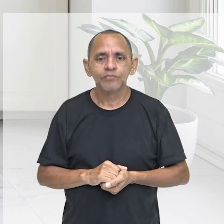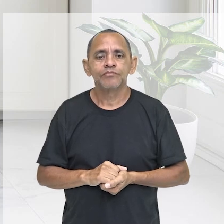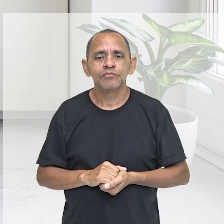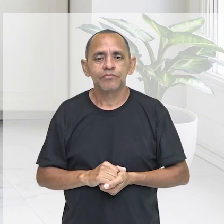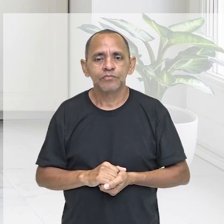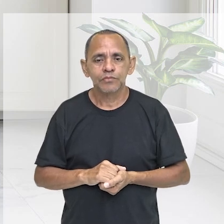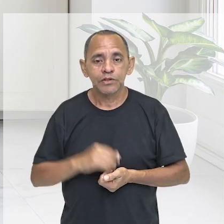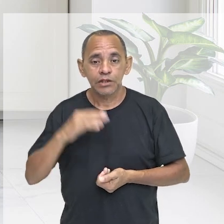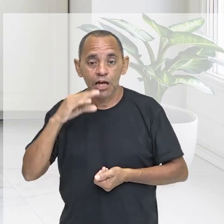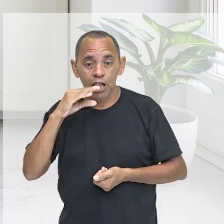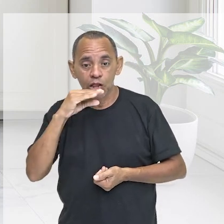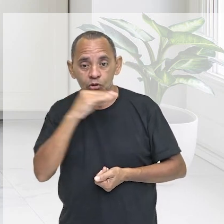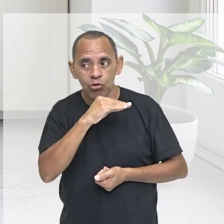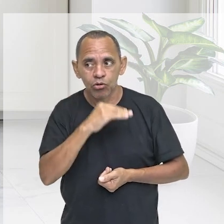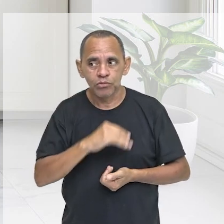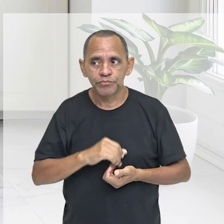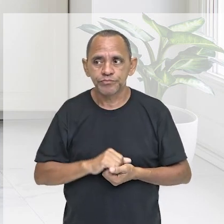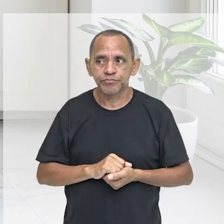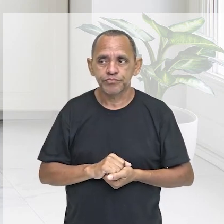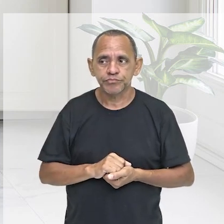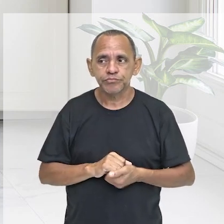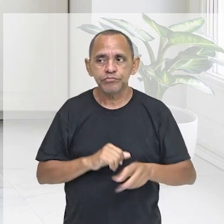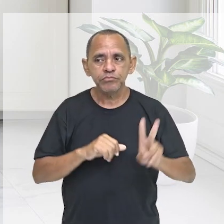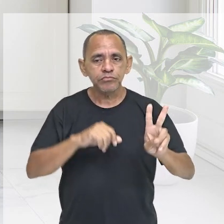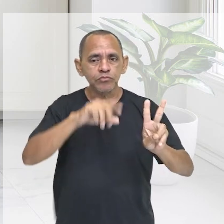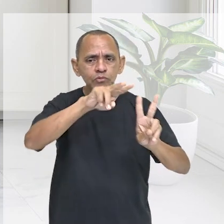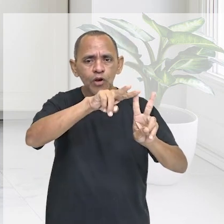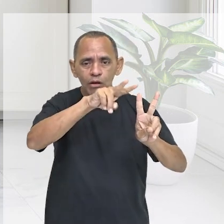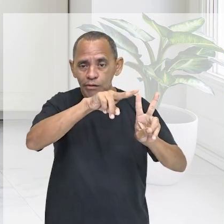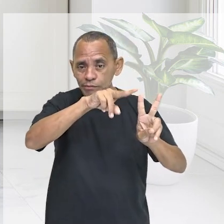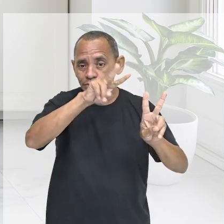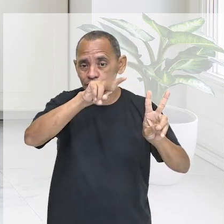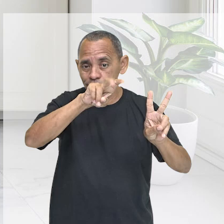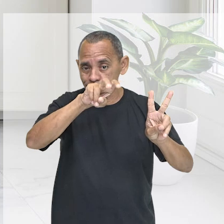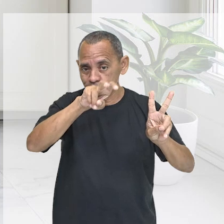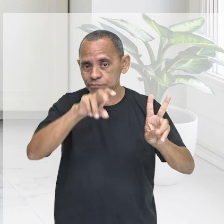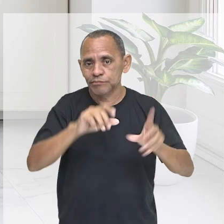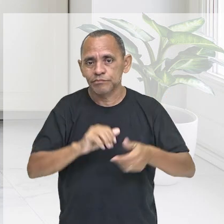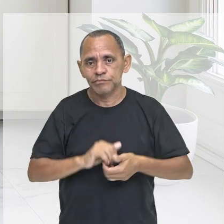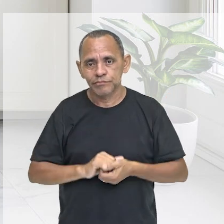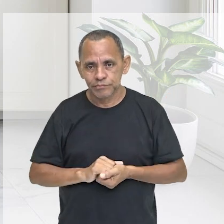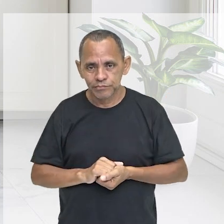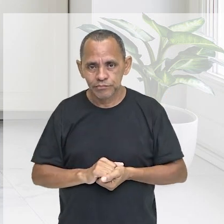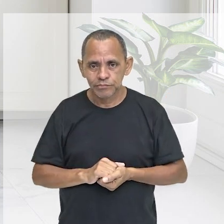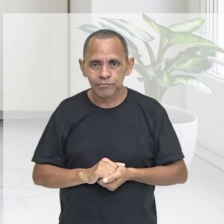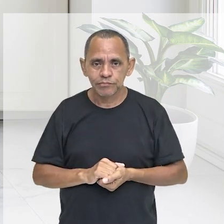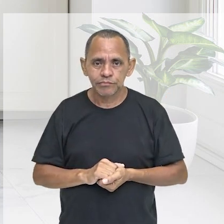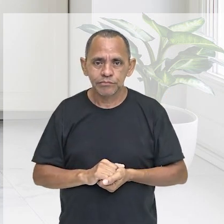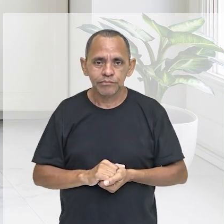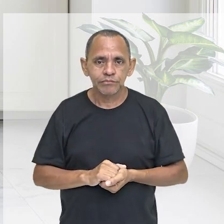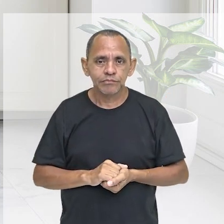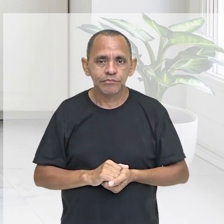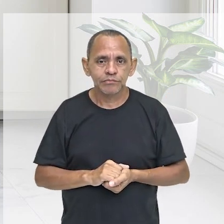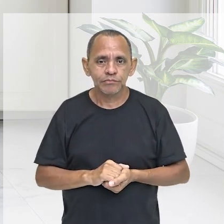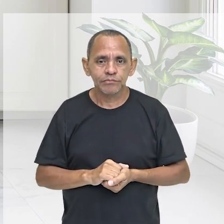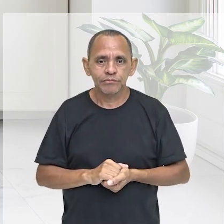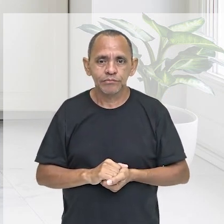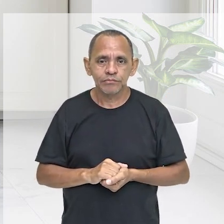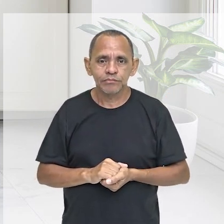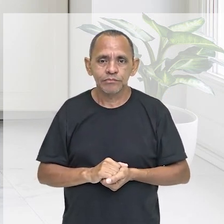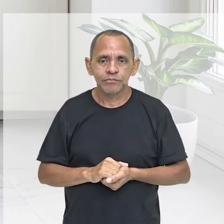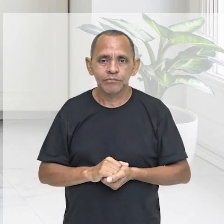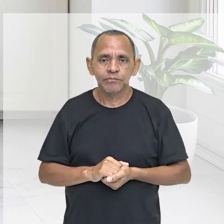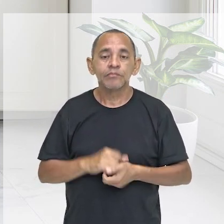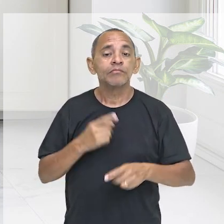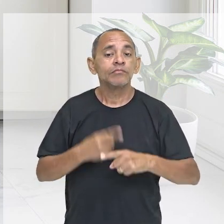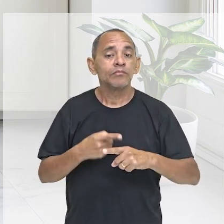calor. Falamos aí por que estávamos na cozinha. Porque um simples fato de você